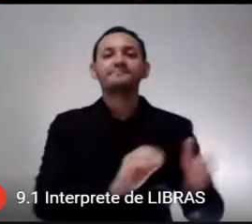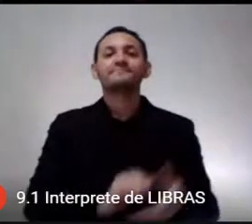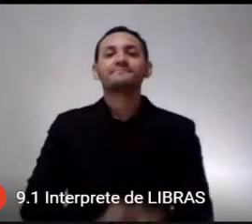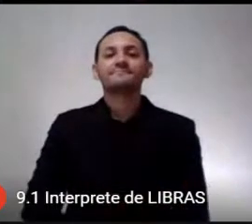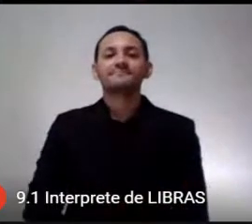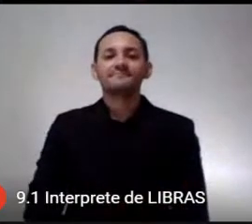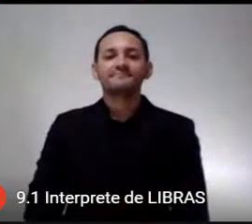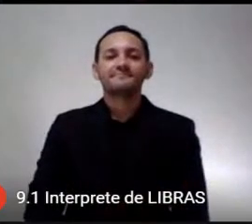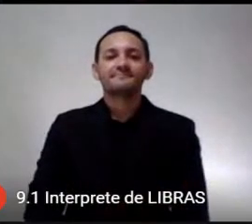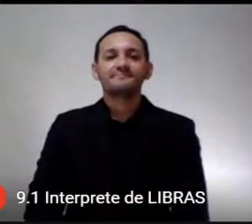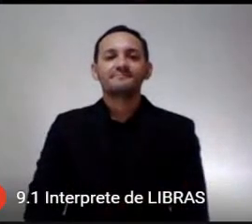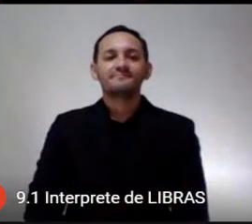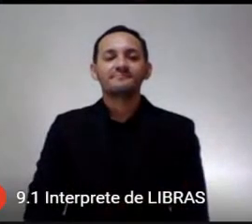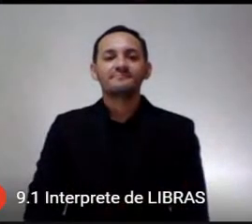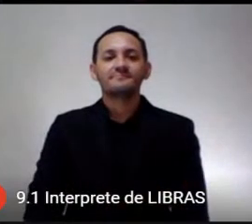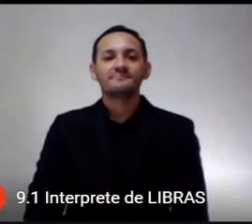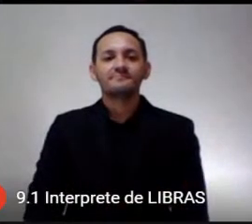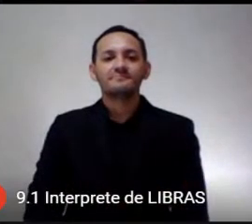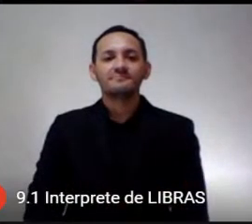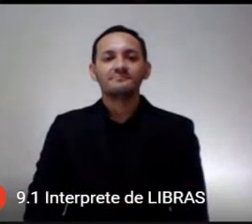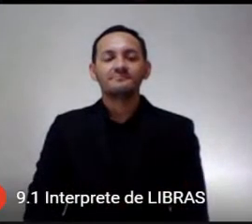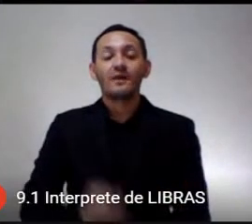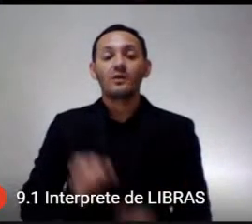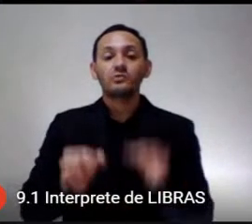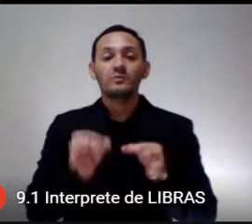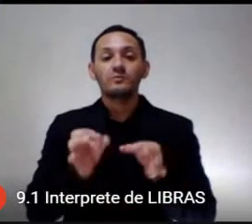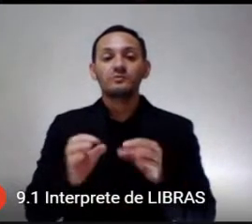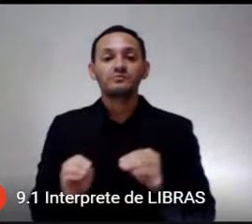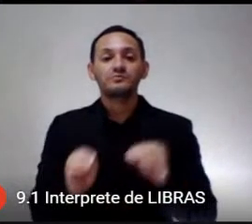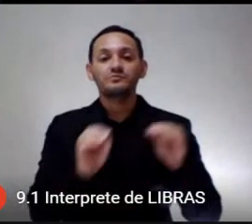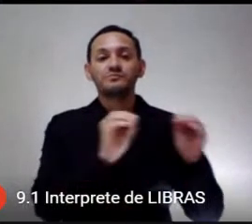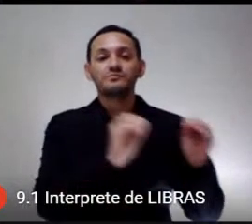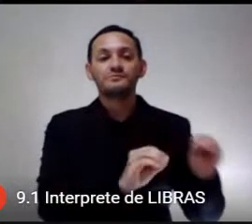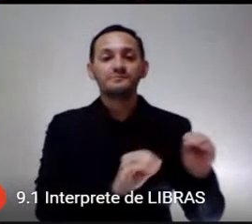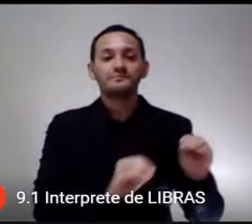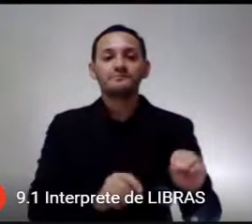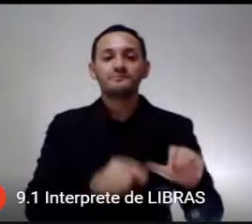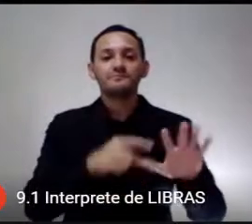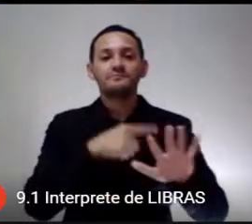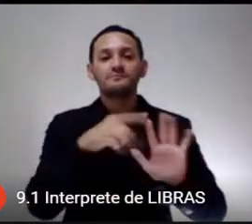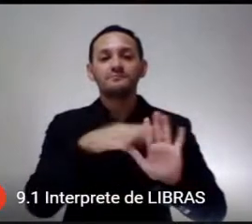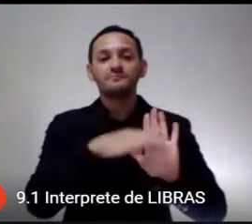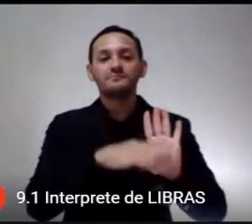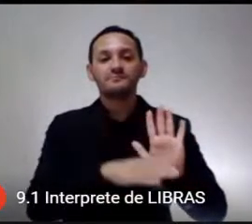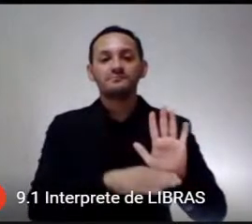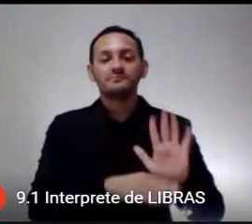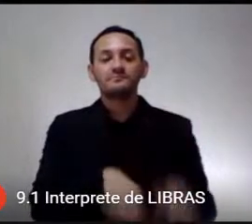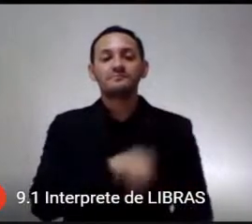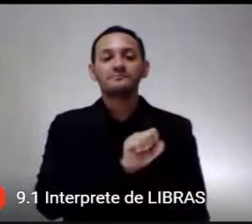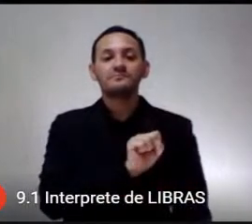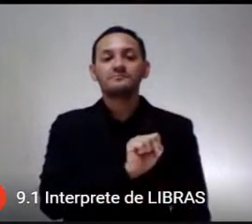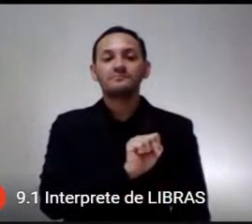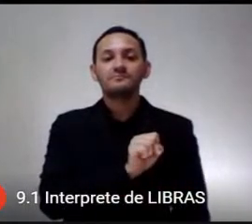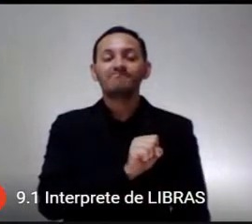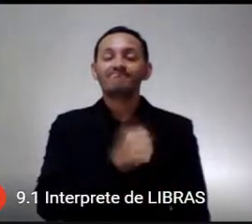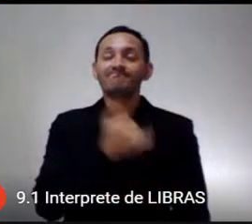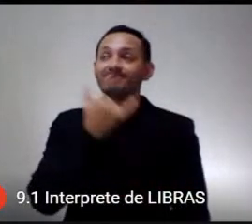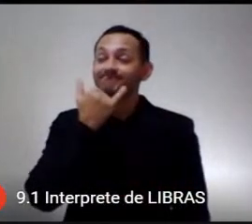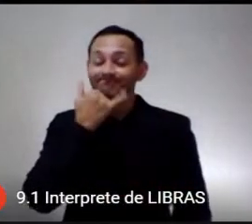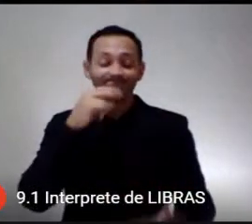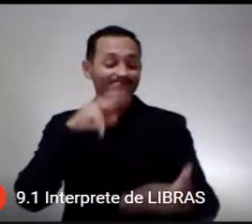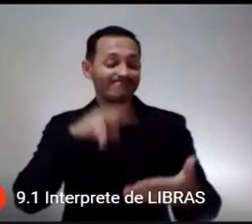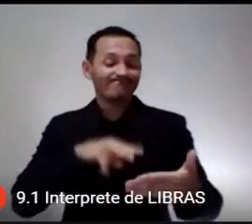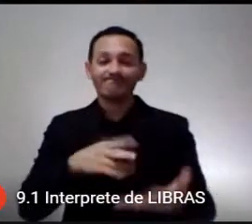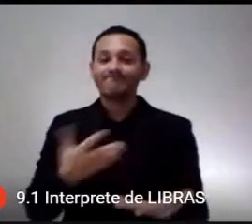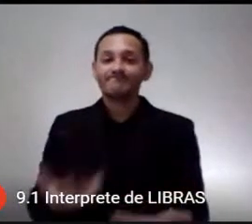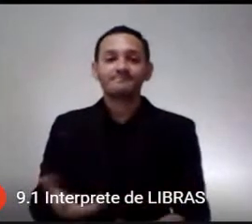Então, fica retirado o julgamento. O item de número 8. De fato, eu não vi. Se o gabinete me passou, eu não olhei.